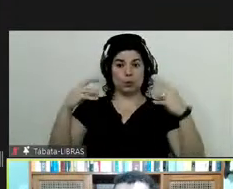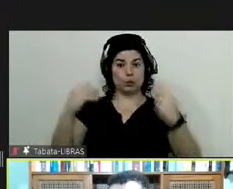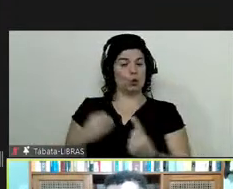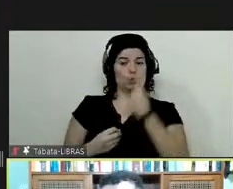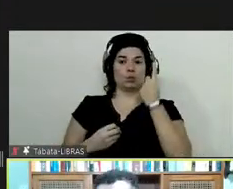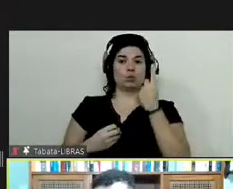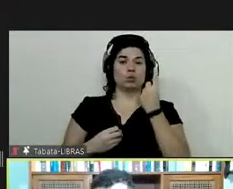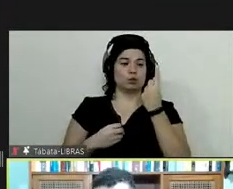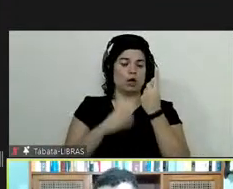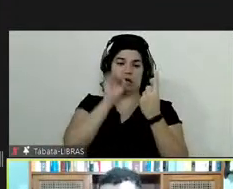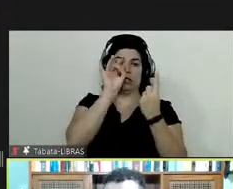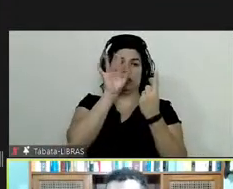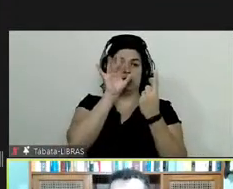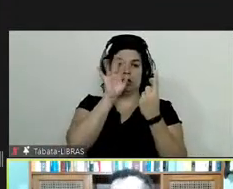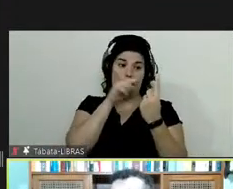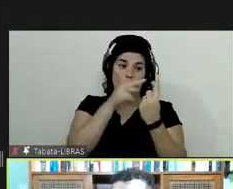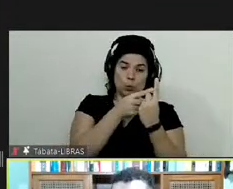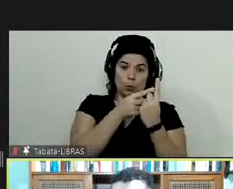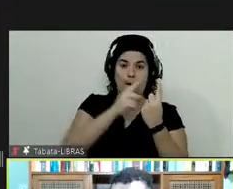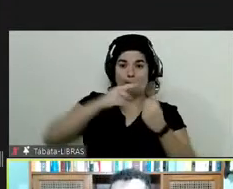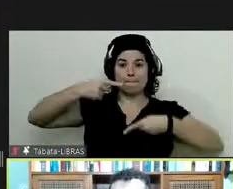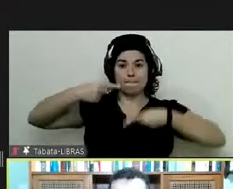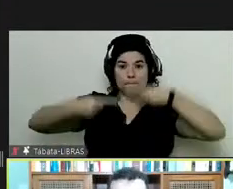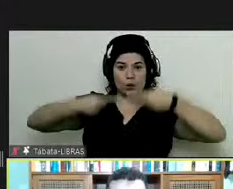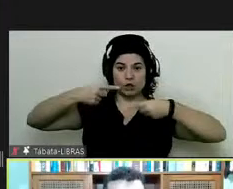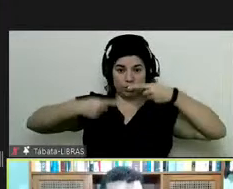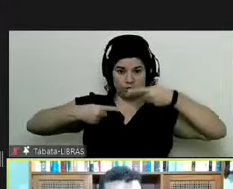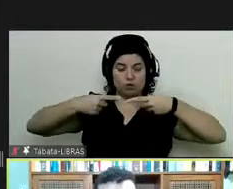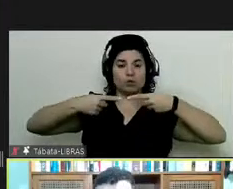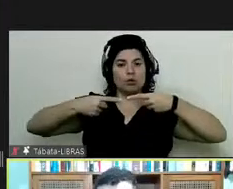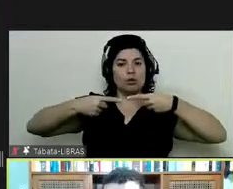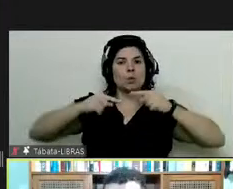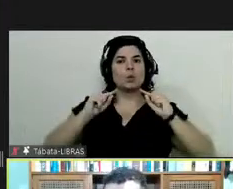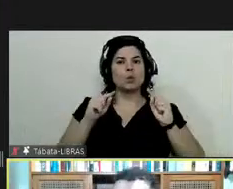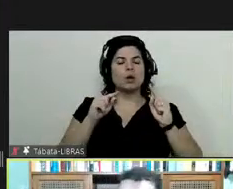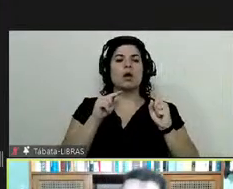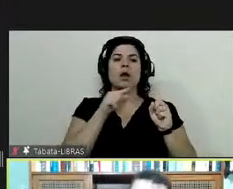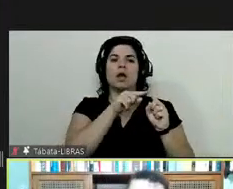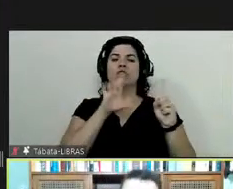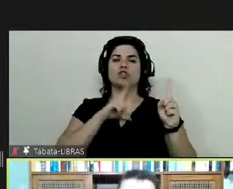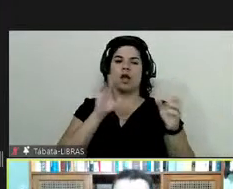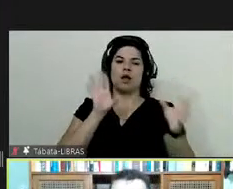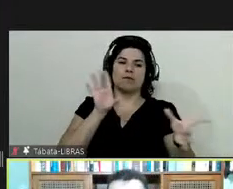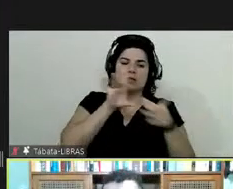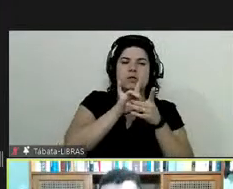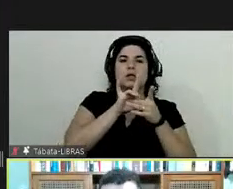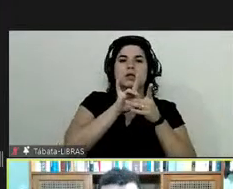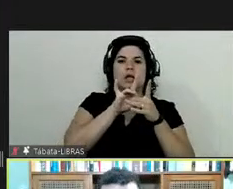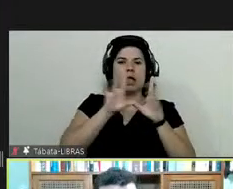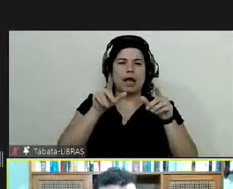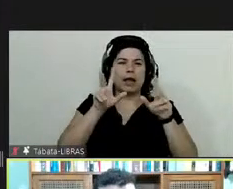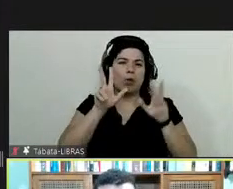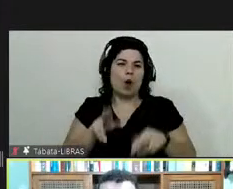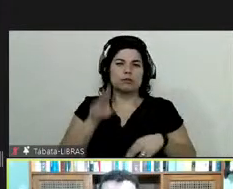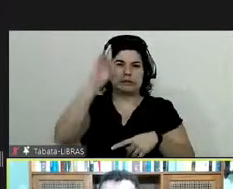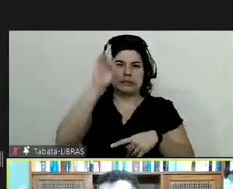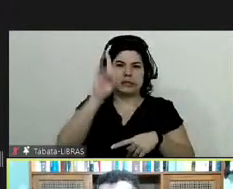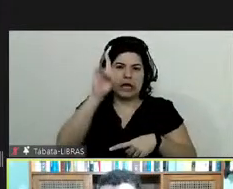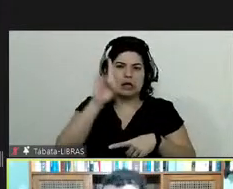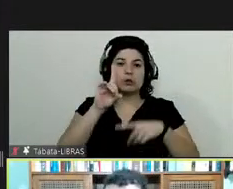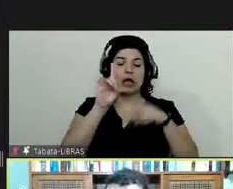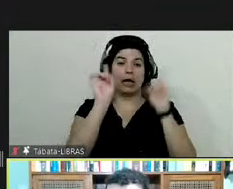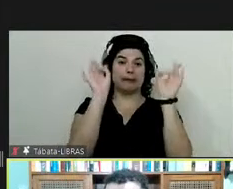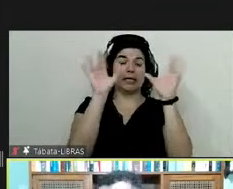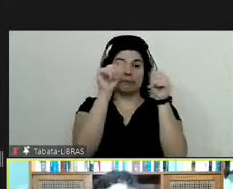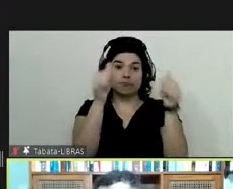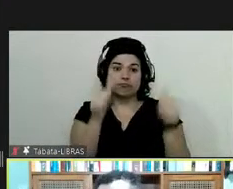a vida não era a única e exclusivamente o líder político terreno né era uma figura que mantinha vínculo consagrado era uma figura que era vista como